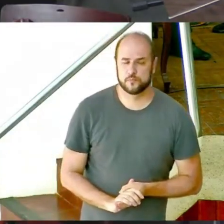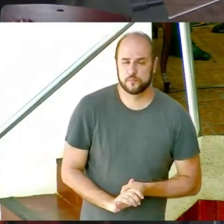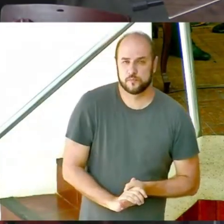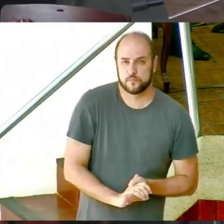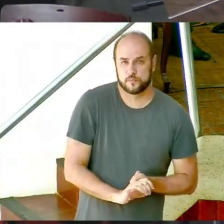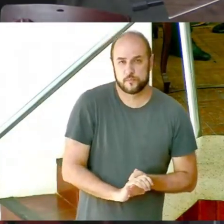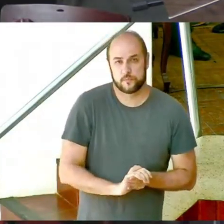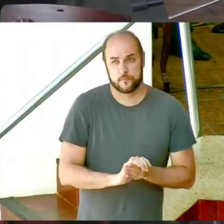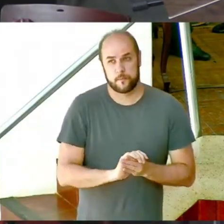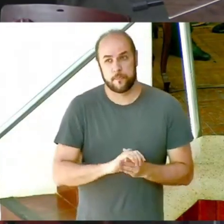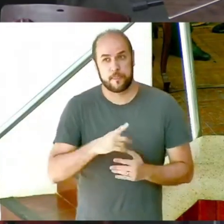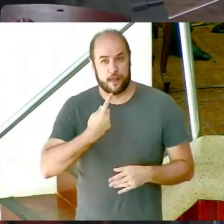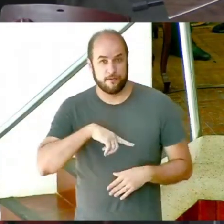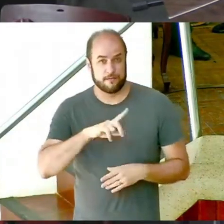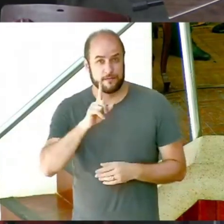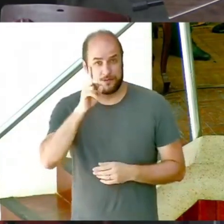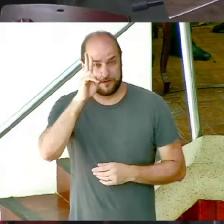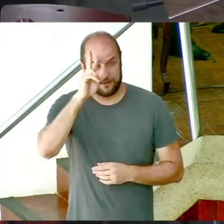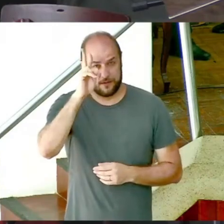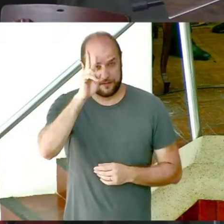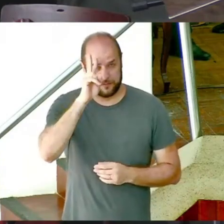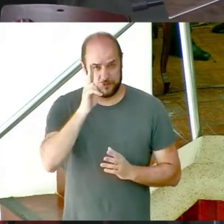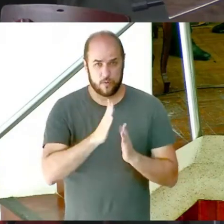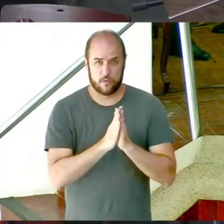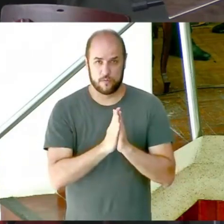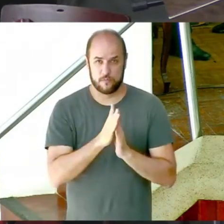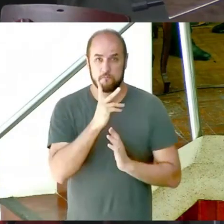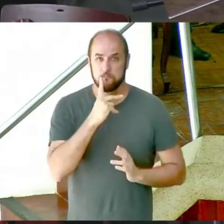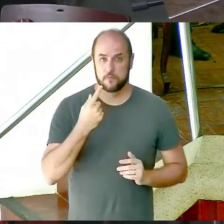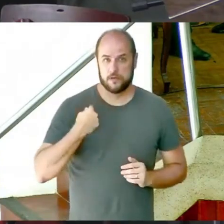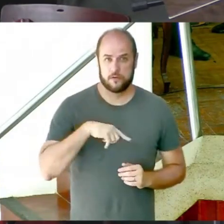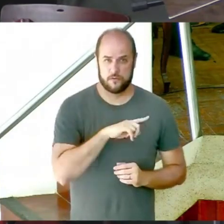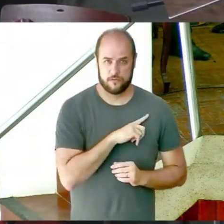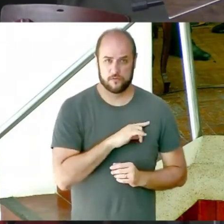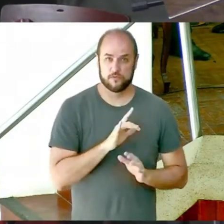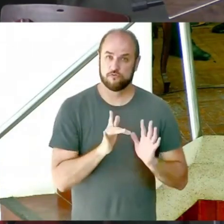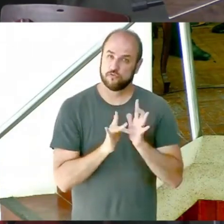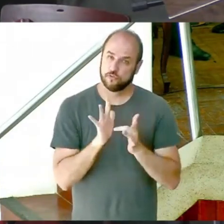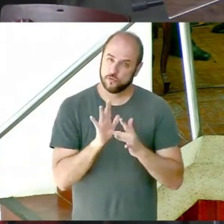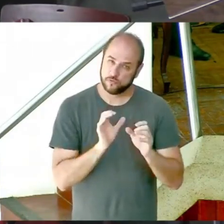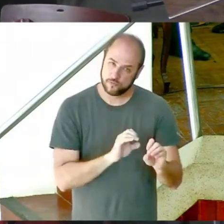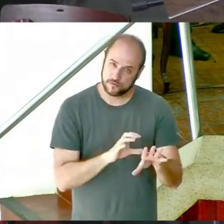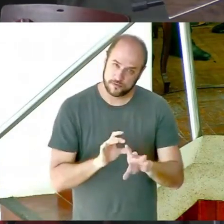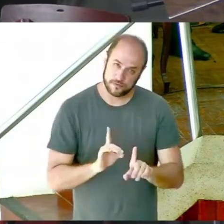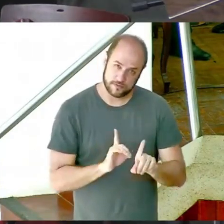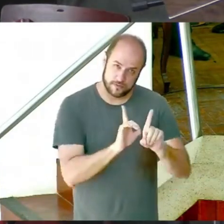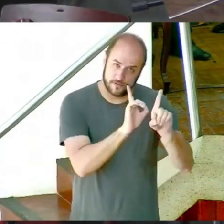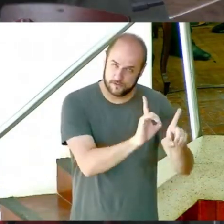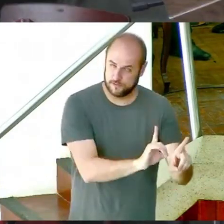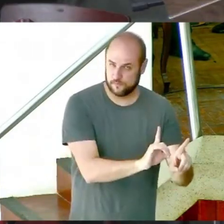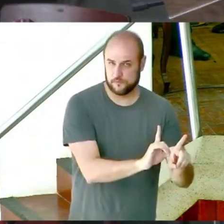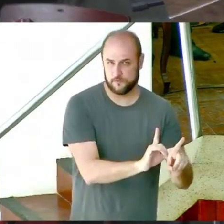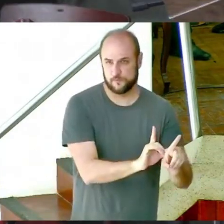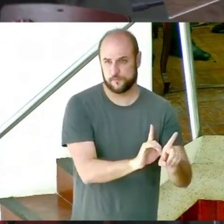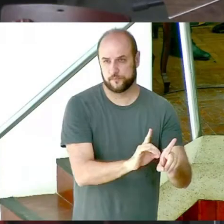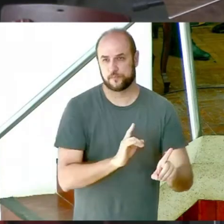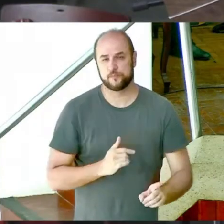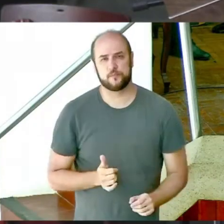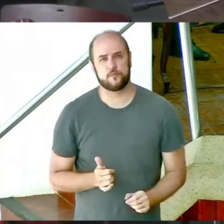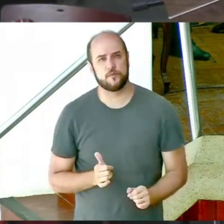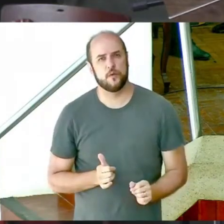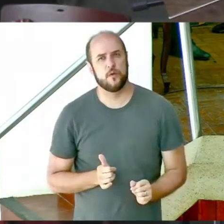todos nós que a oração do Pai Nosso foi ensinada por Jesus aos seus discípulos frente a